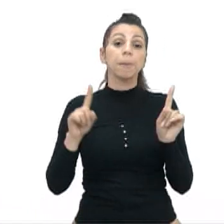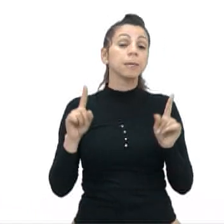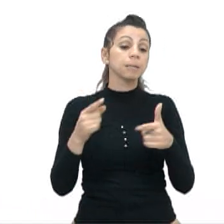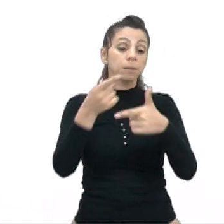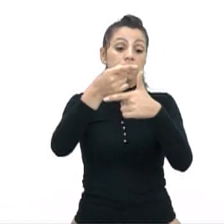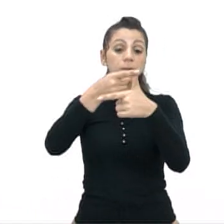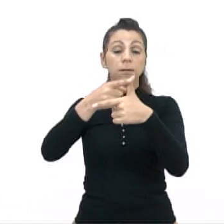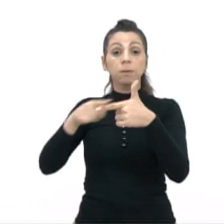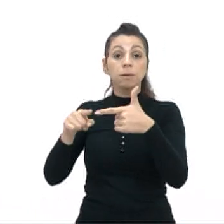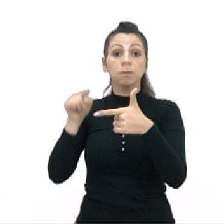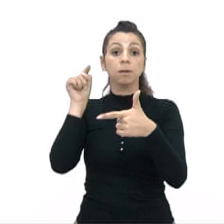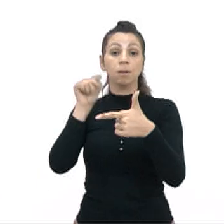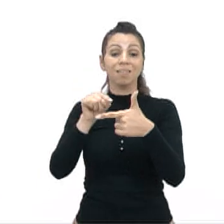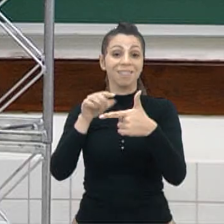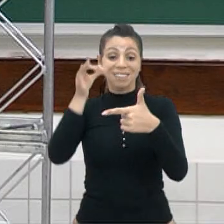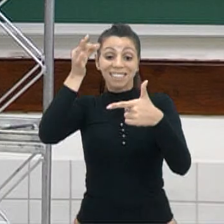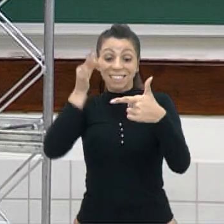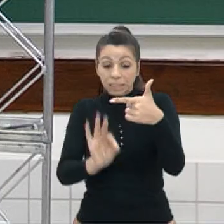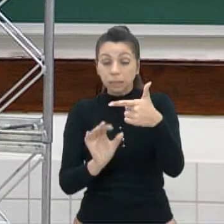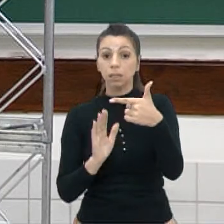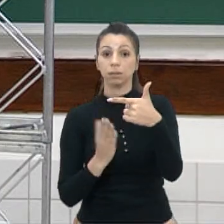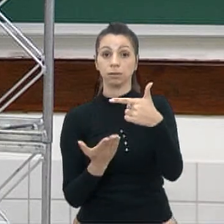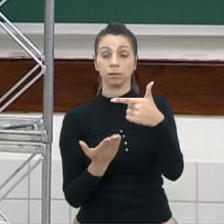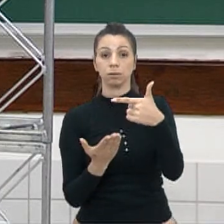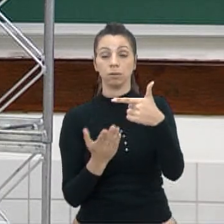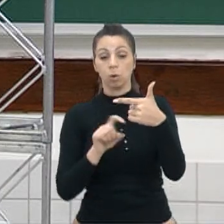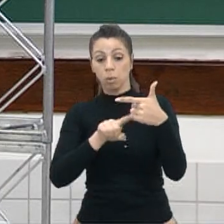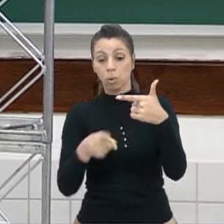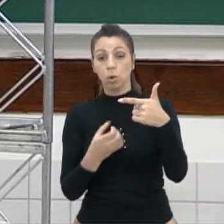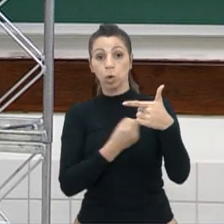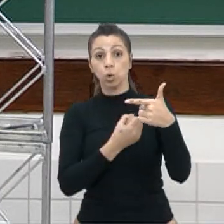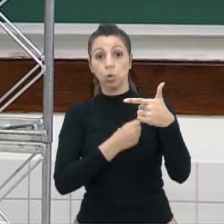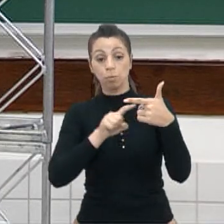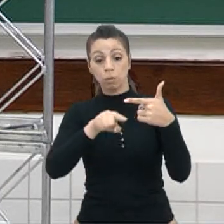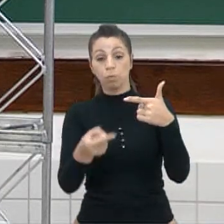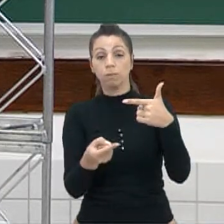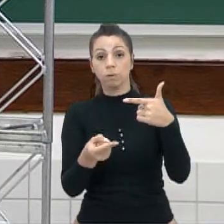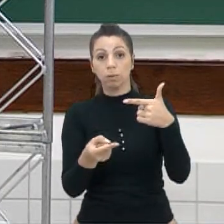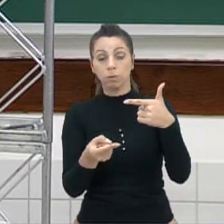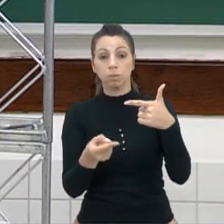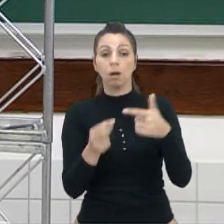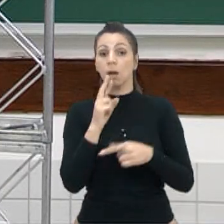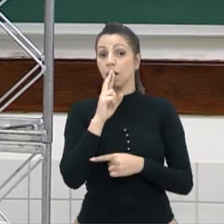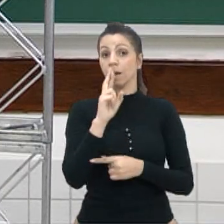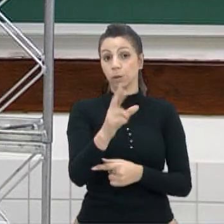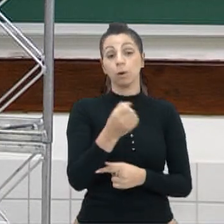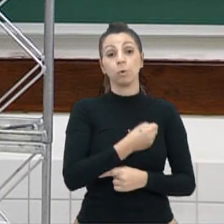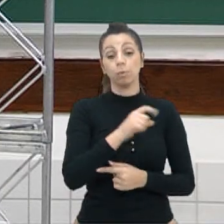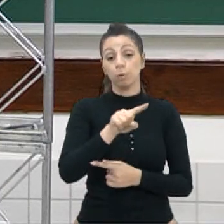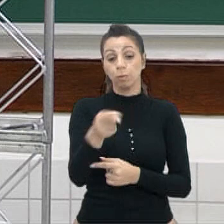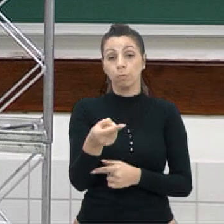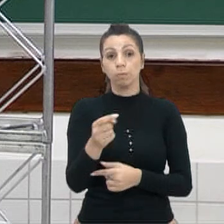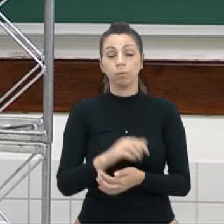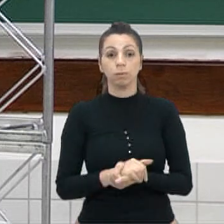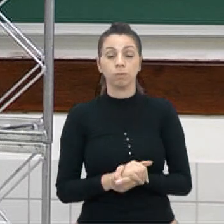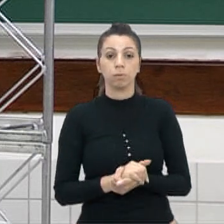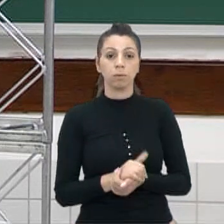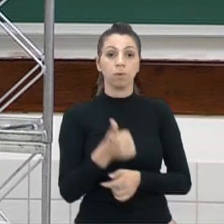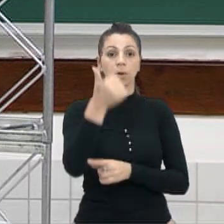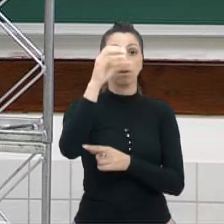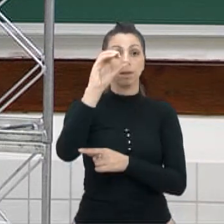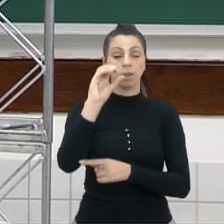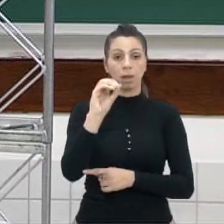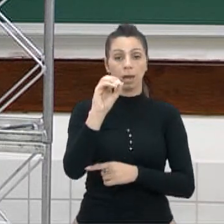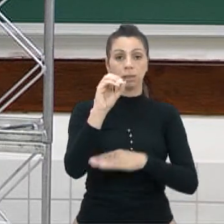divisão não for exata, o que vai acontecer? O teu resultado vai ser uma fração. Digamos que você queira dividir 10 por